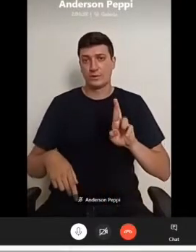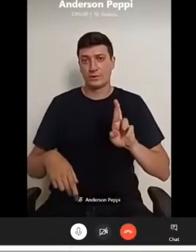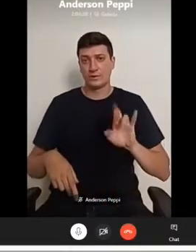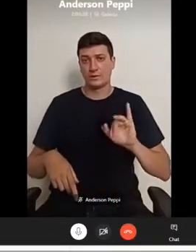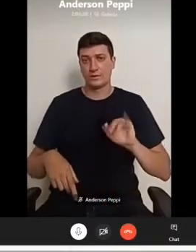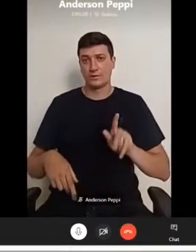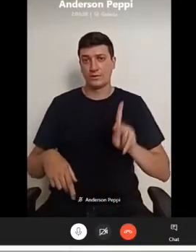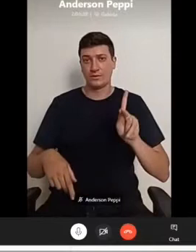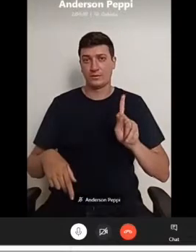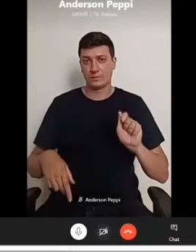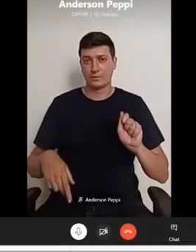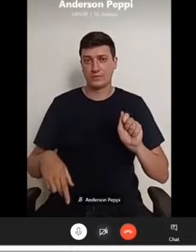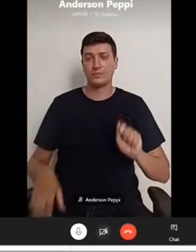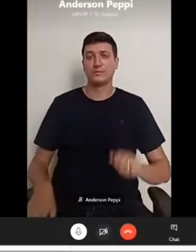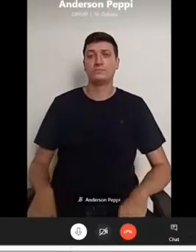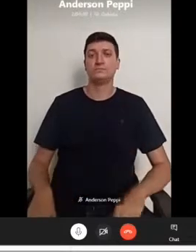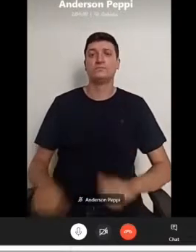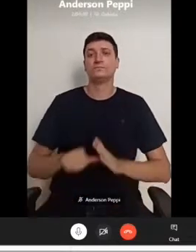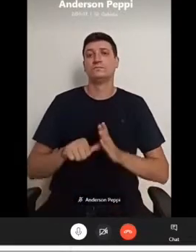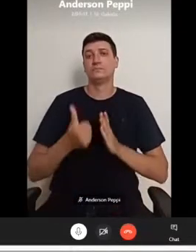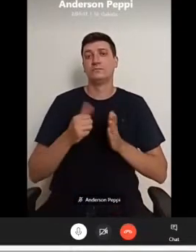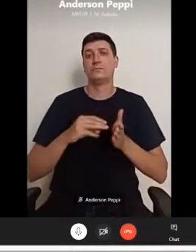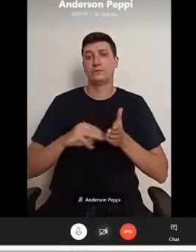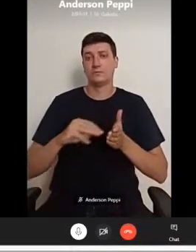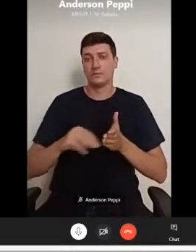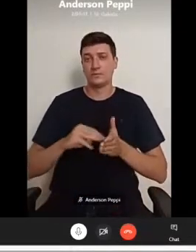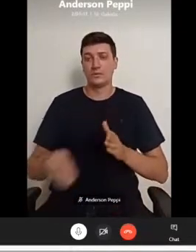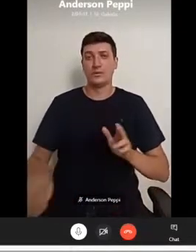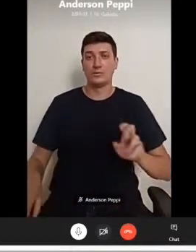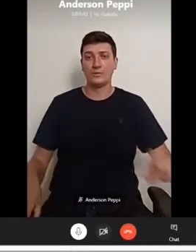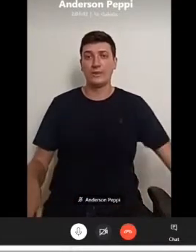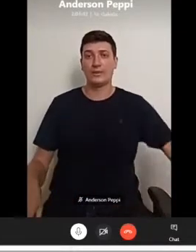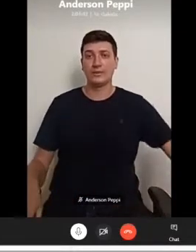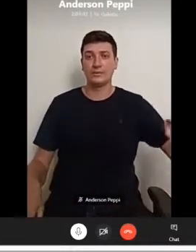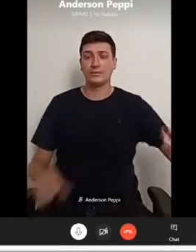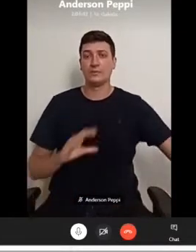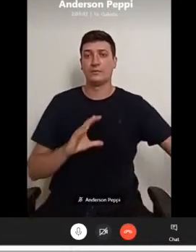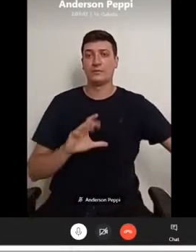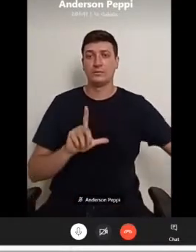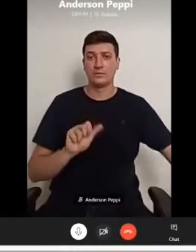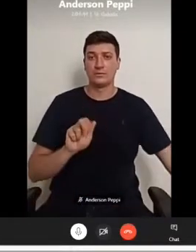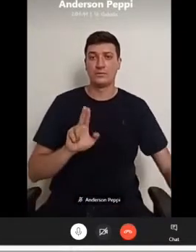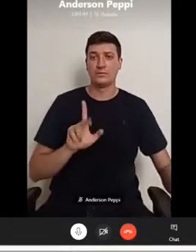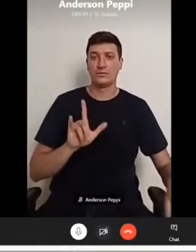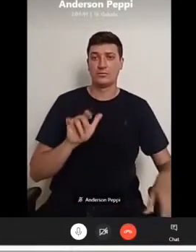Primeiro secretário, vereadora Cláudia. Segundo secretário, vereador Cula.